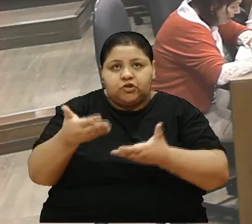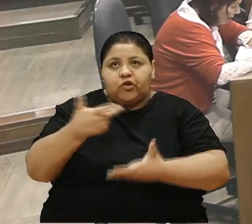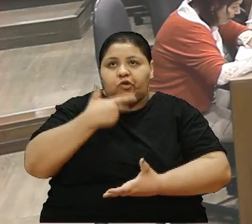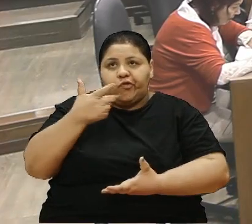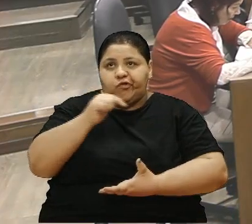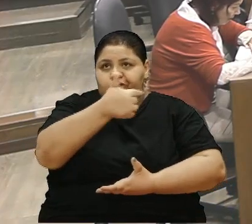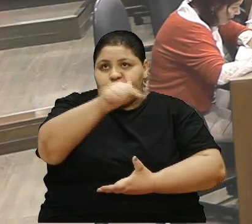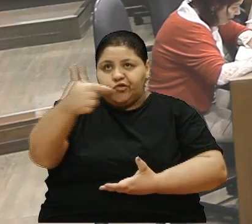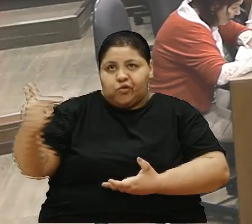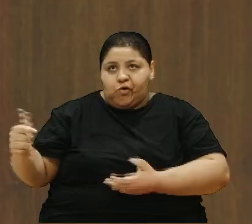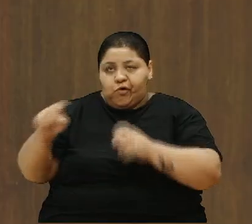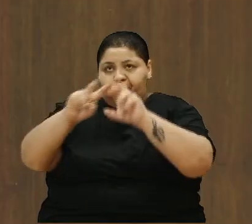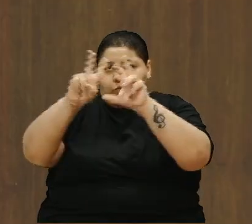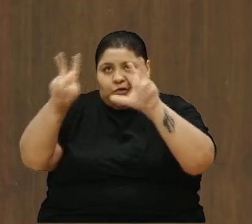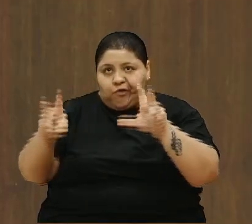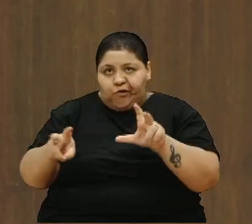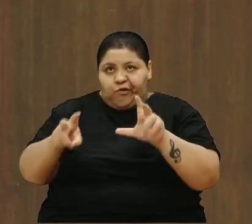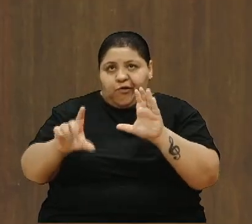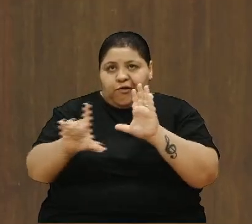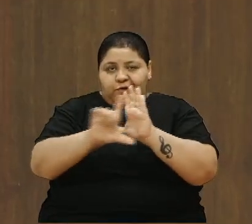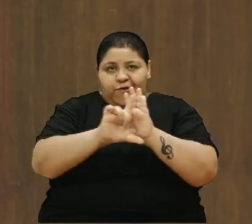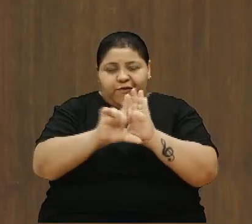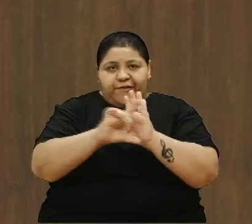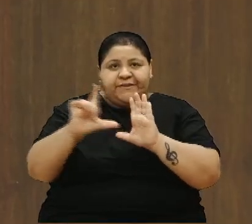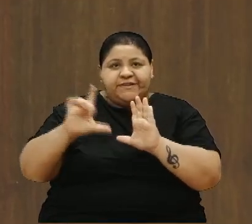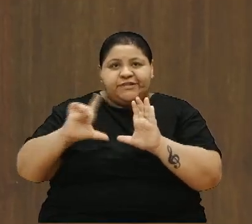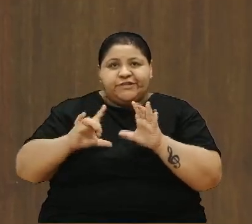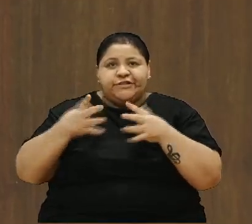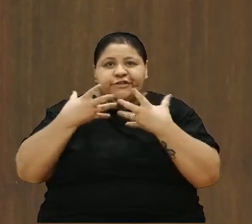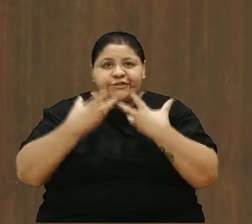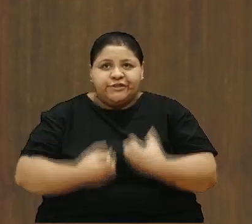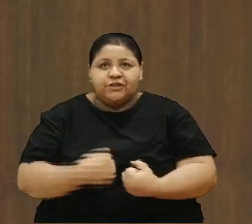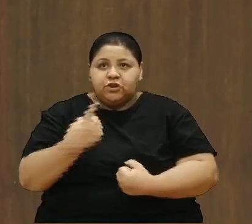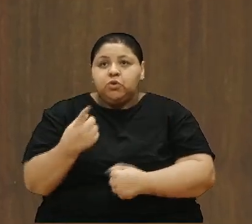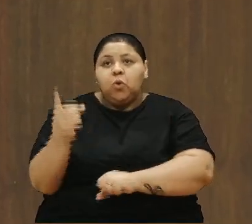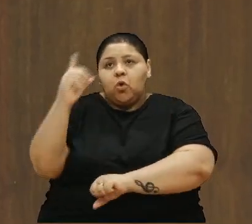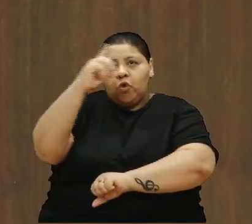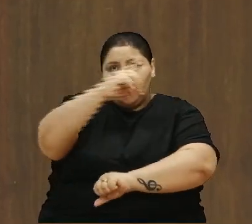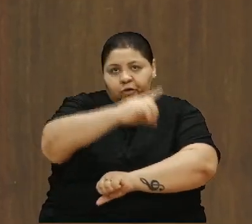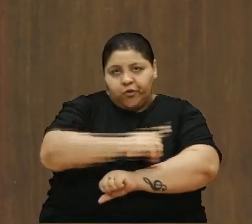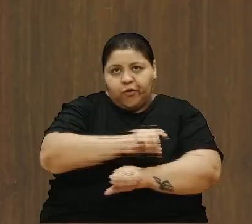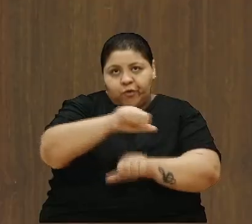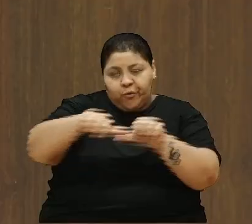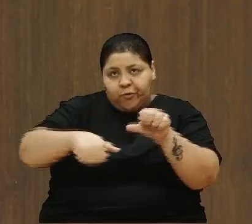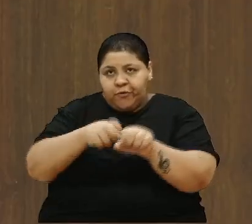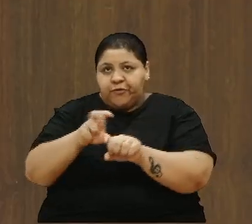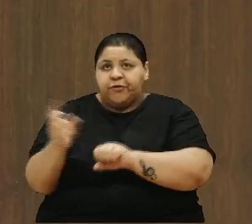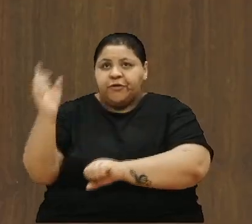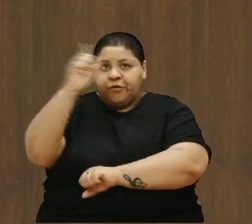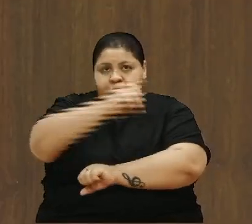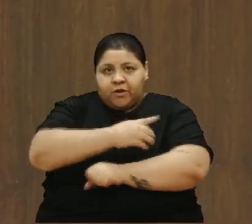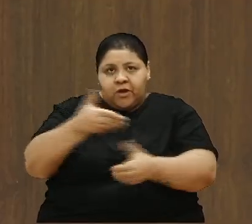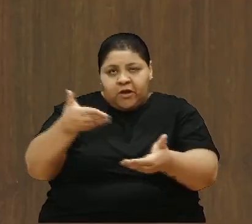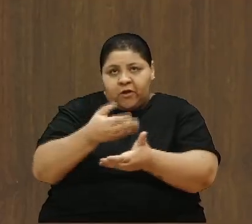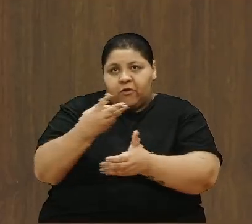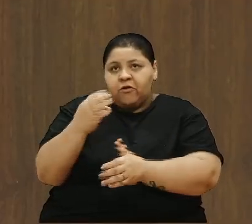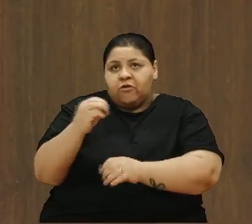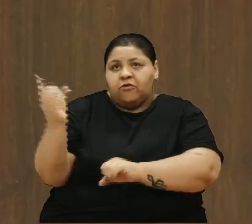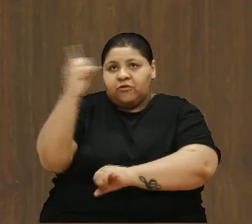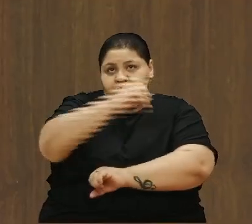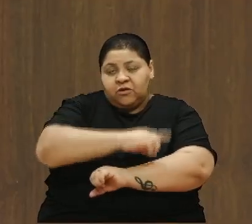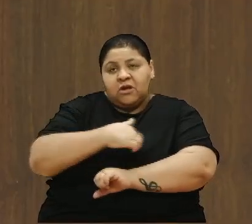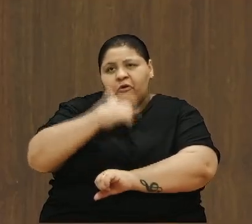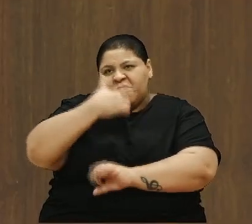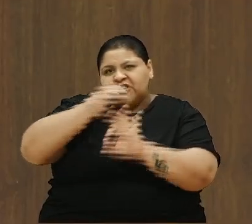outra disposição que tem na mesma lei. A gente tinha uma tolerância aqui de 1 dia, foi alterada para 5 dias, agora o senhor propôs para 30 dias, que eu acho